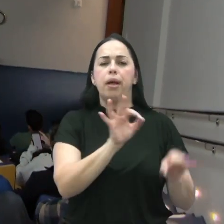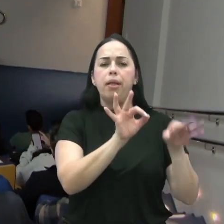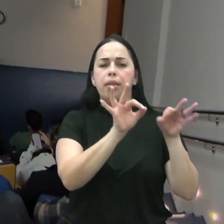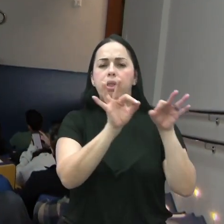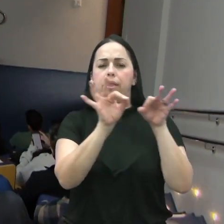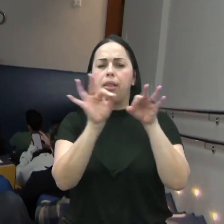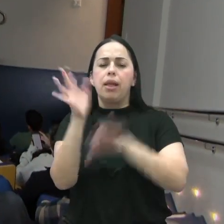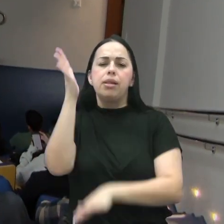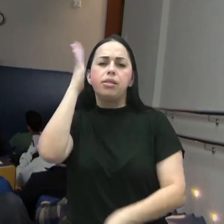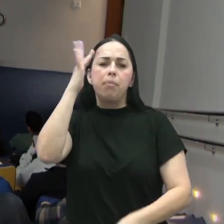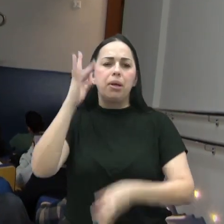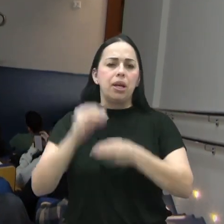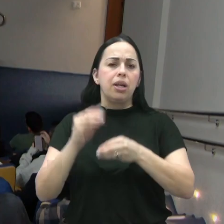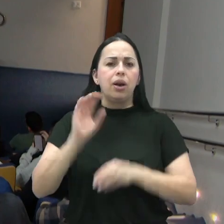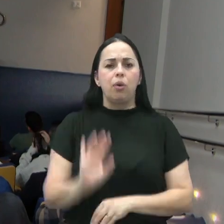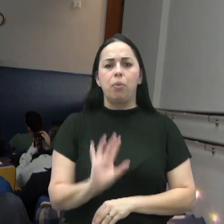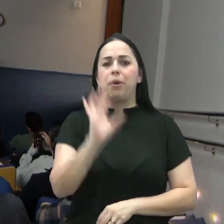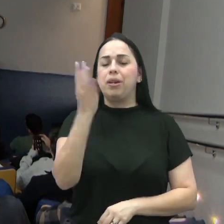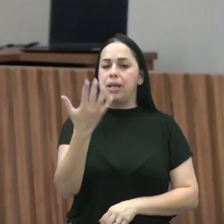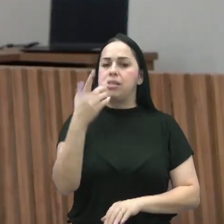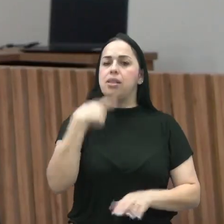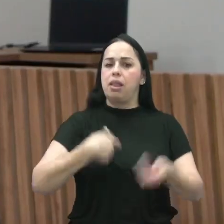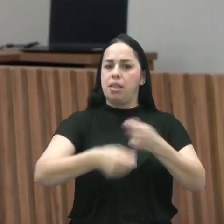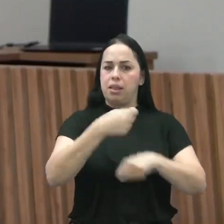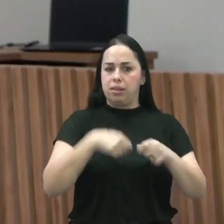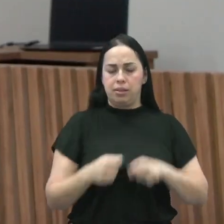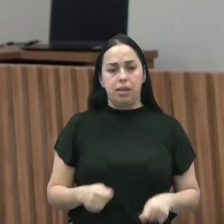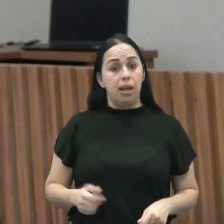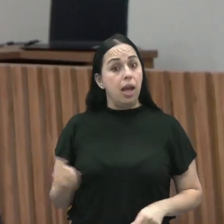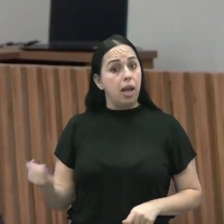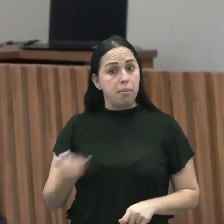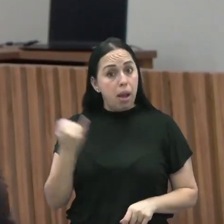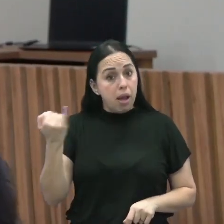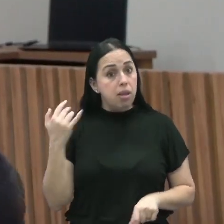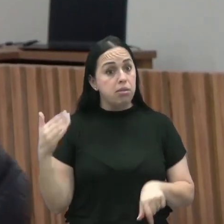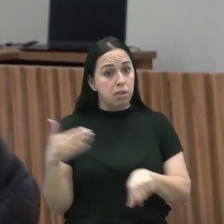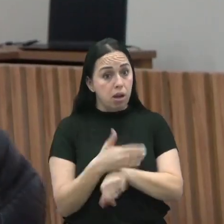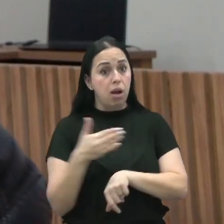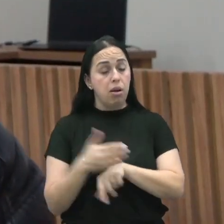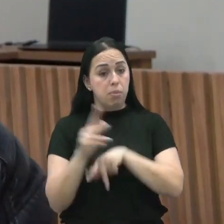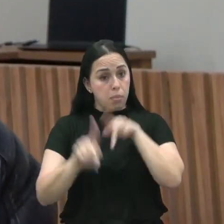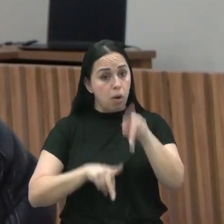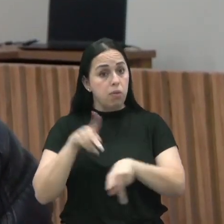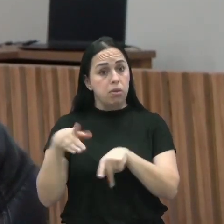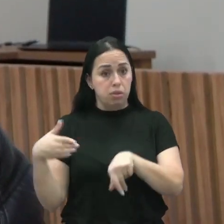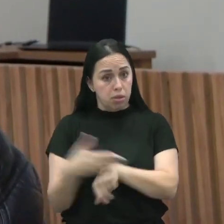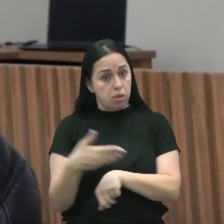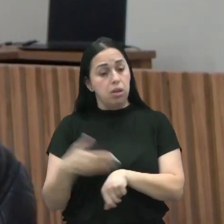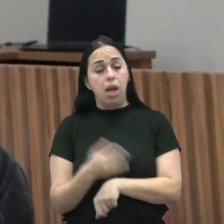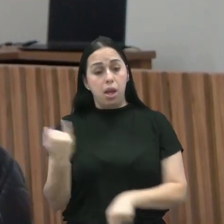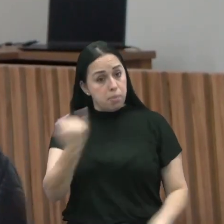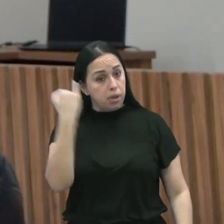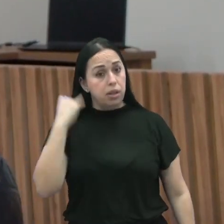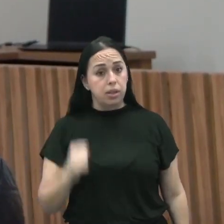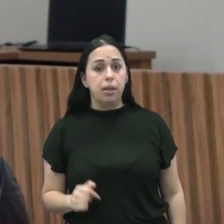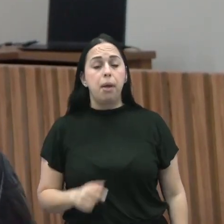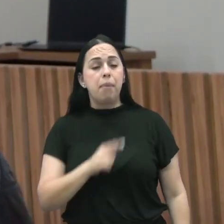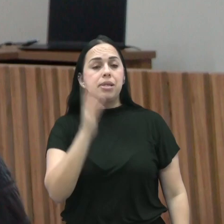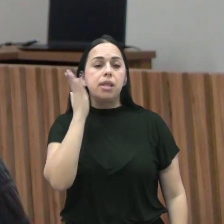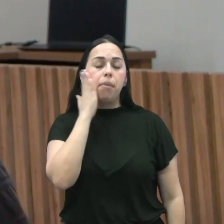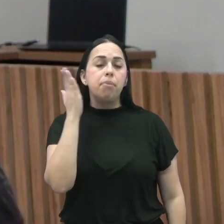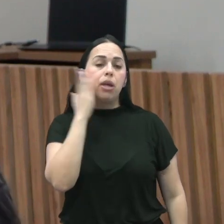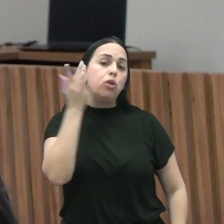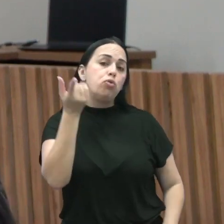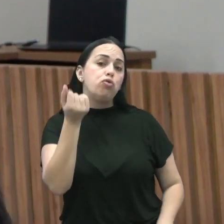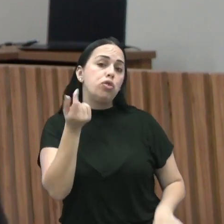consiga acompanhar a vida financeira da cidade. Seria importante que a população também acompanhasse essas audiências públicas